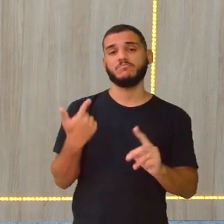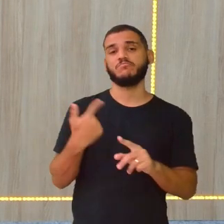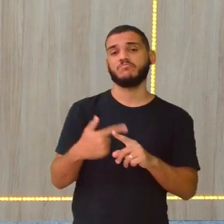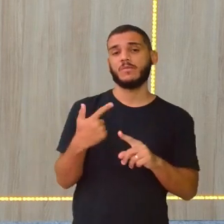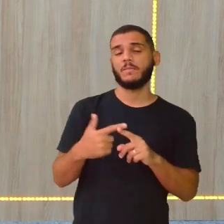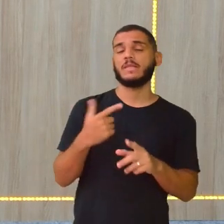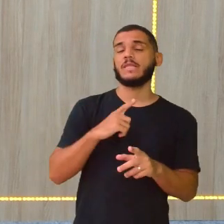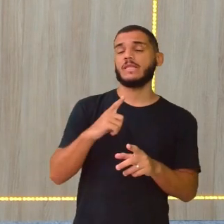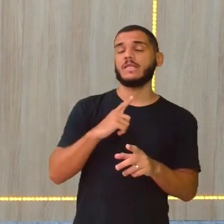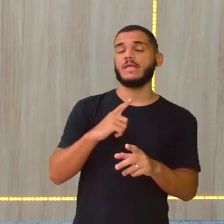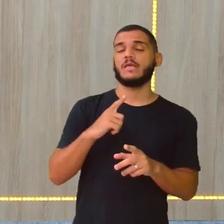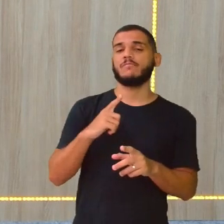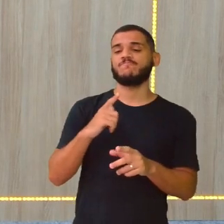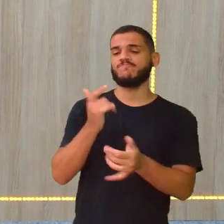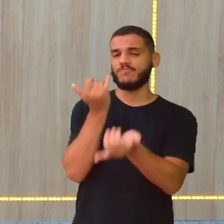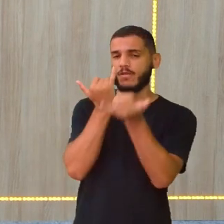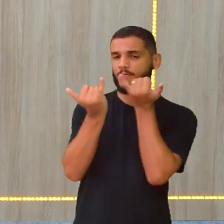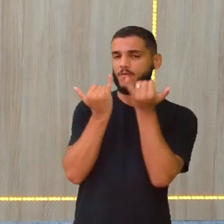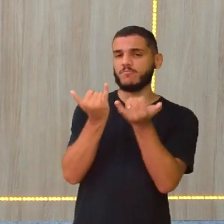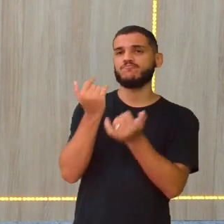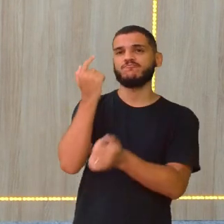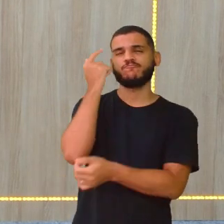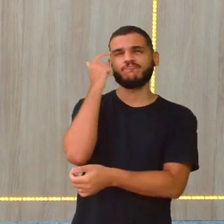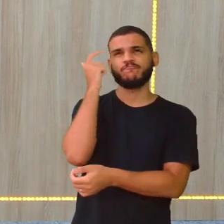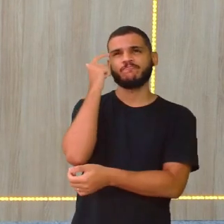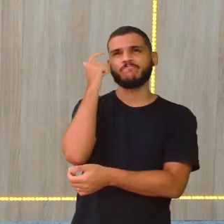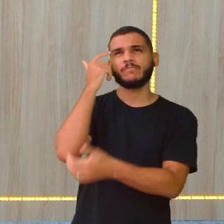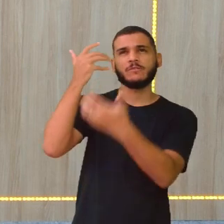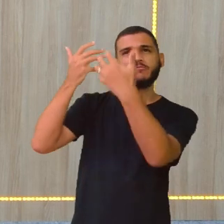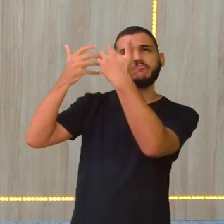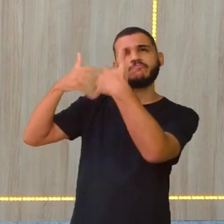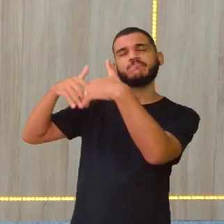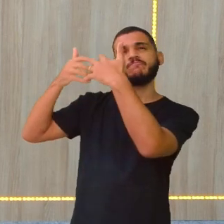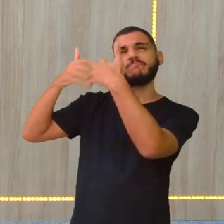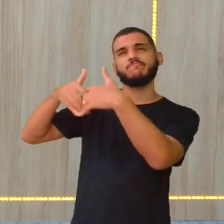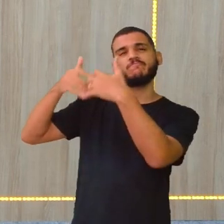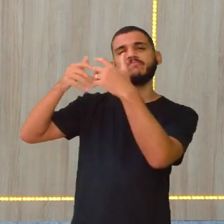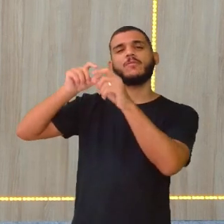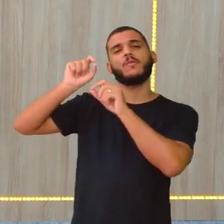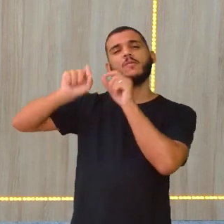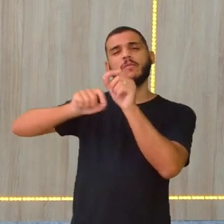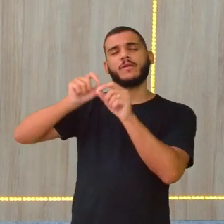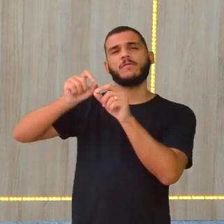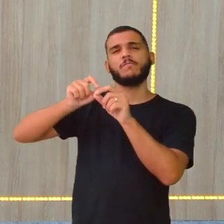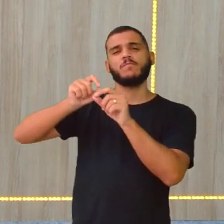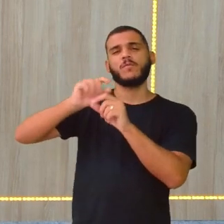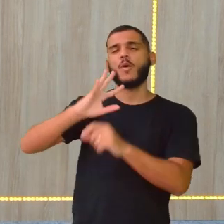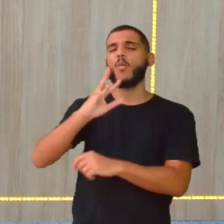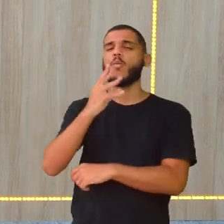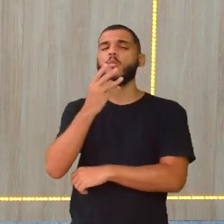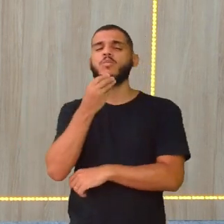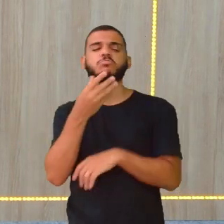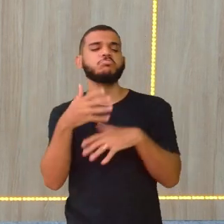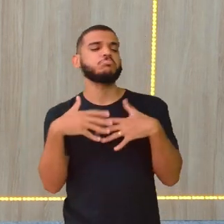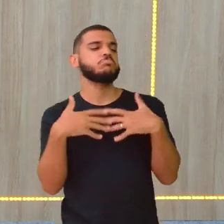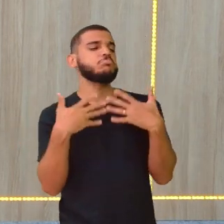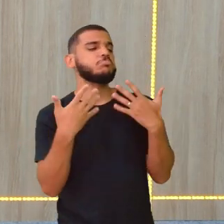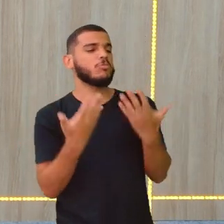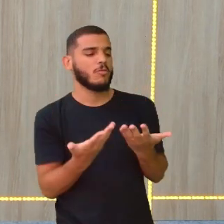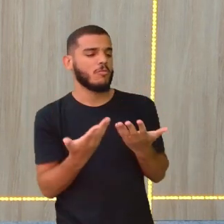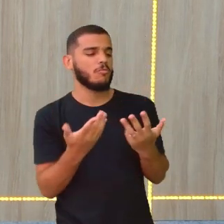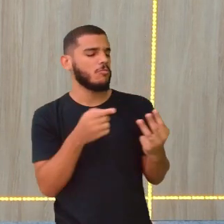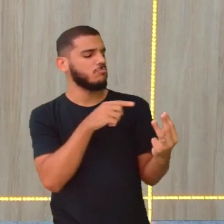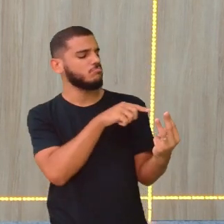essa informação, a nossa mente também processa, não é? Que conhecimento ele tinha, não é? Então